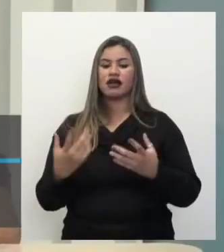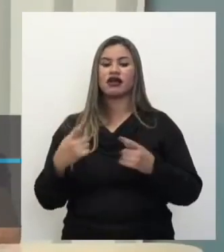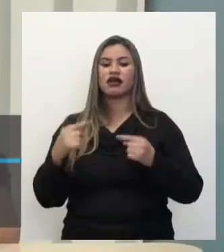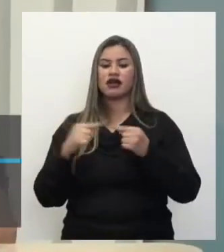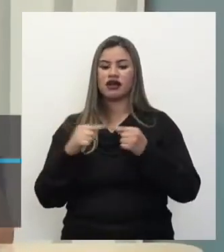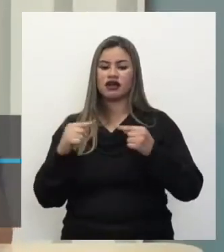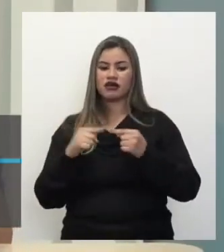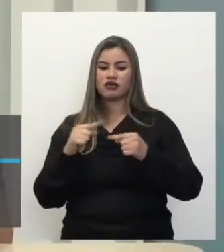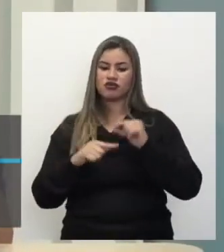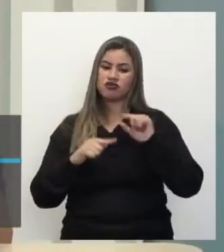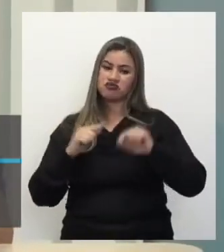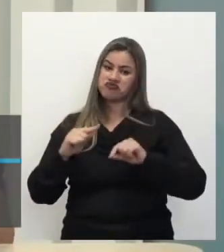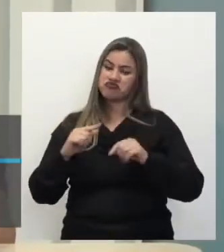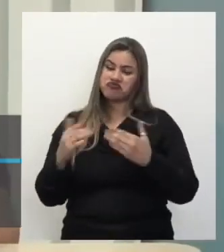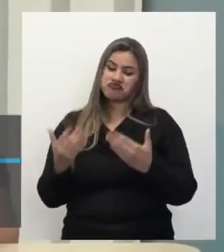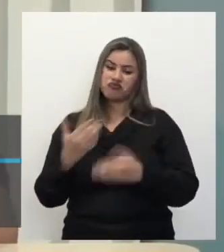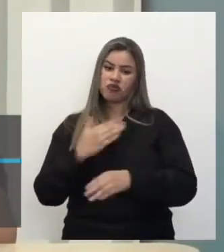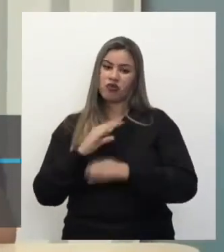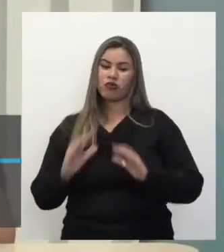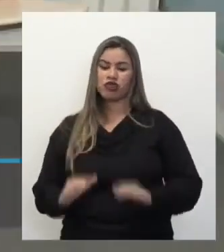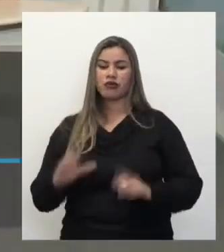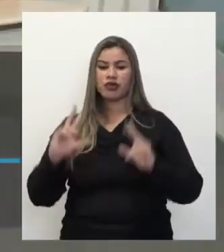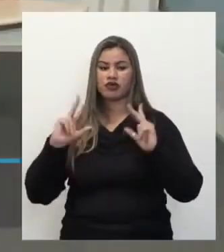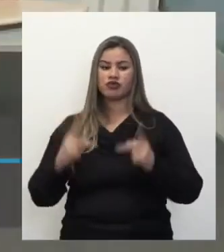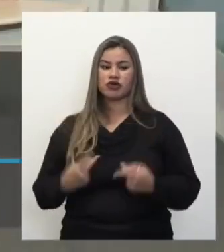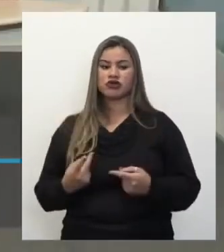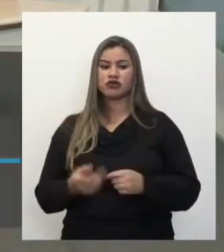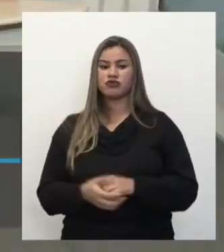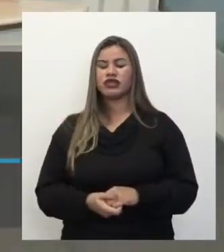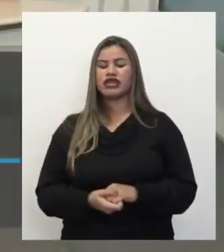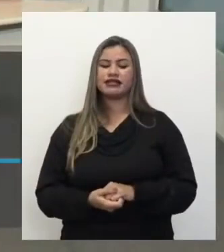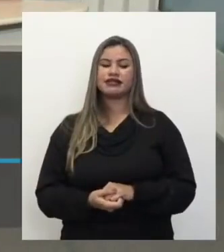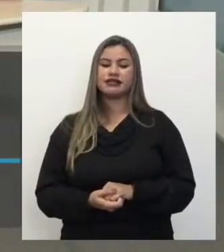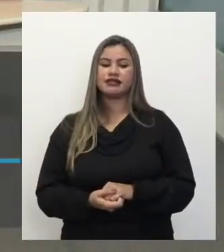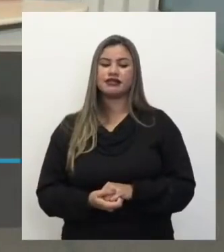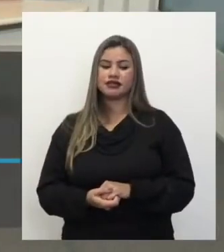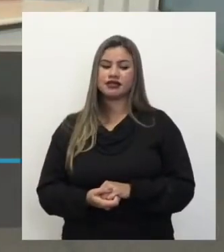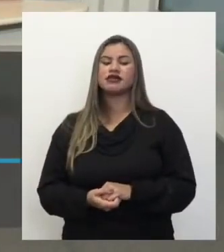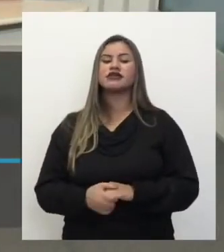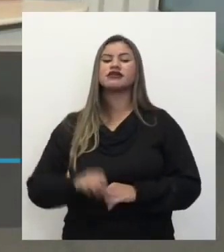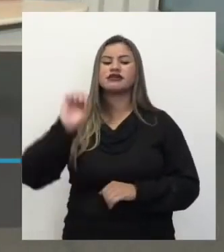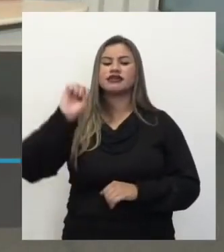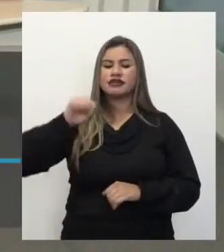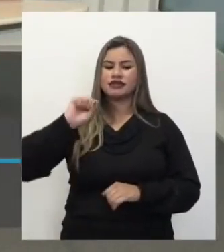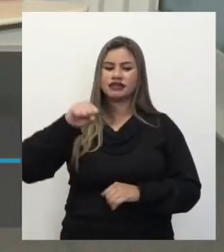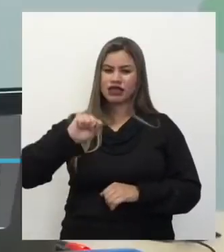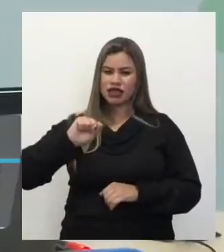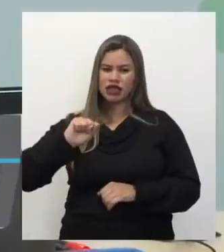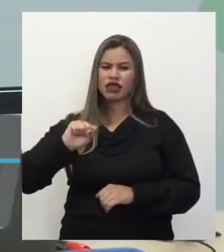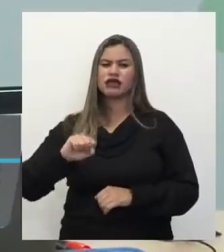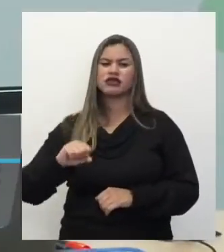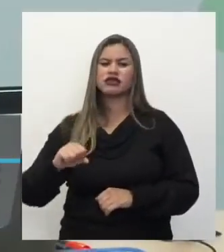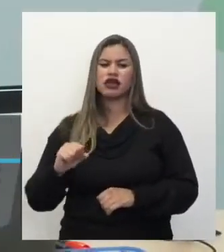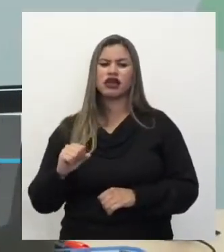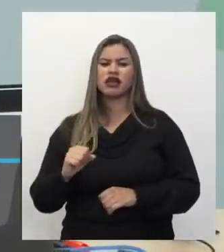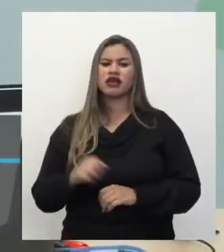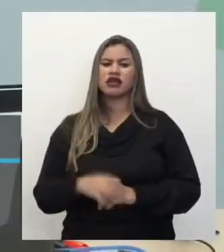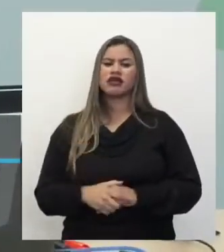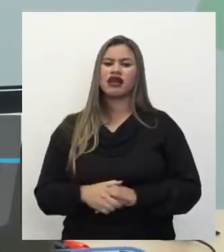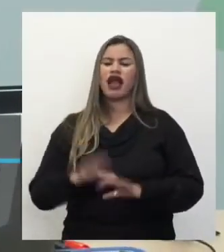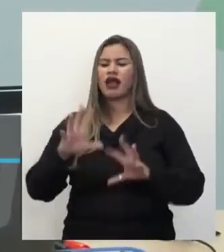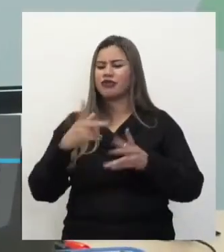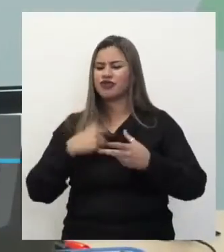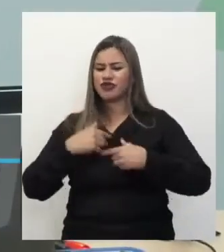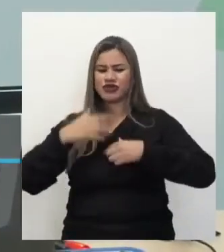qualquer vida humana, né? É isso. Ela falou, Sarah. Claro, assim como qualquer outras... Ali, aí, meu Deus do